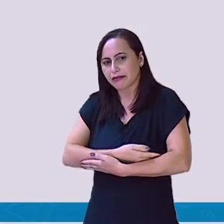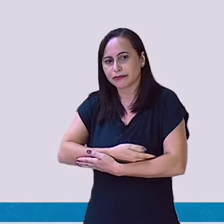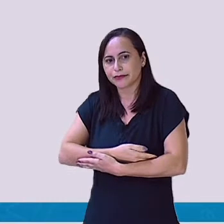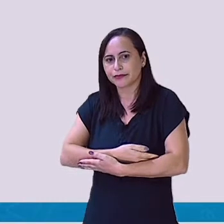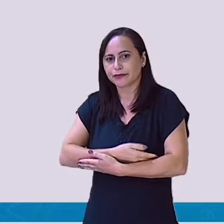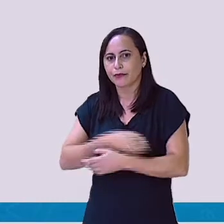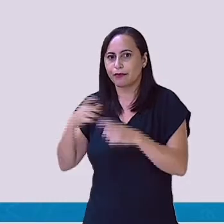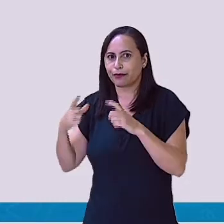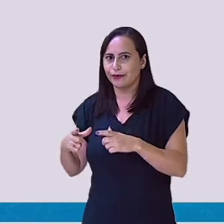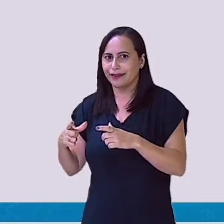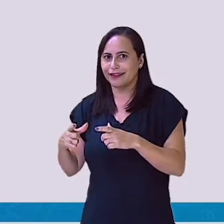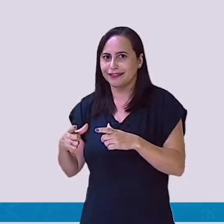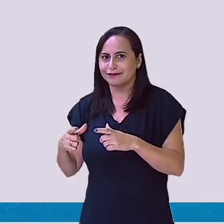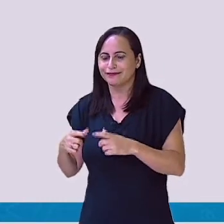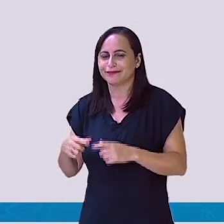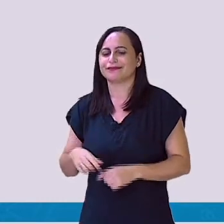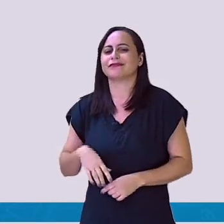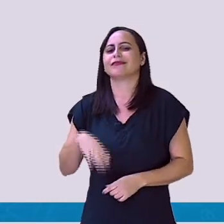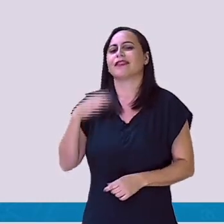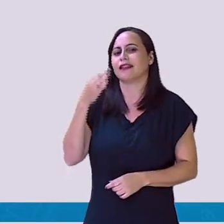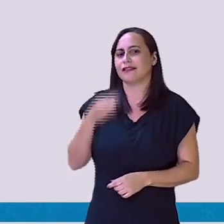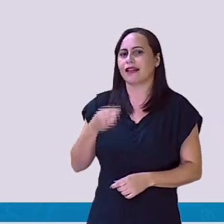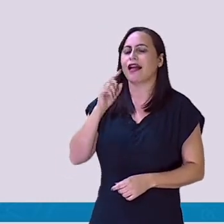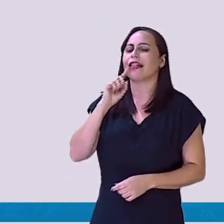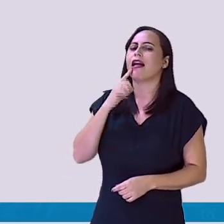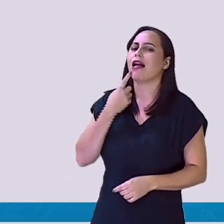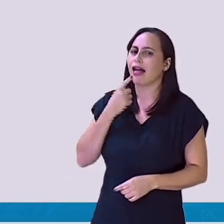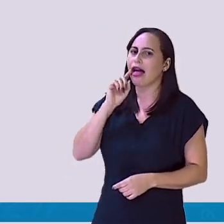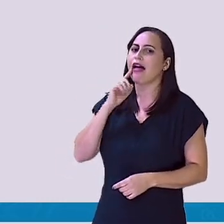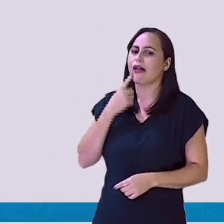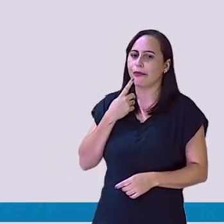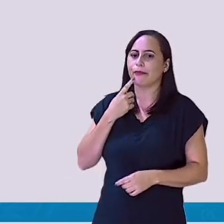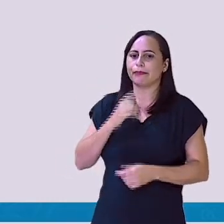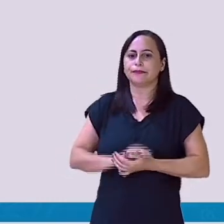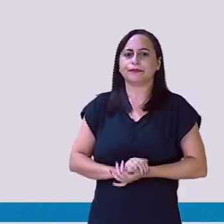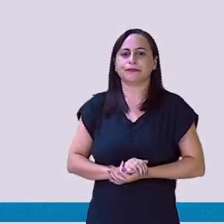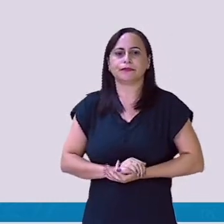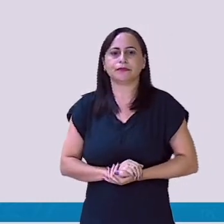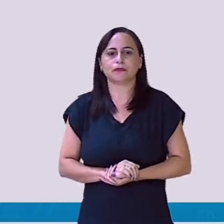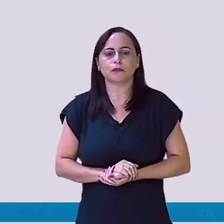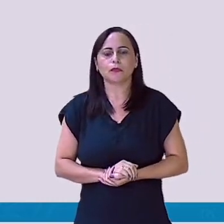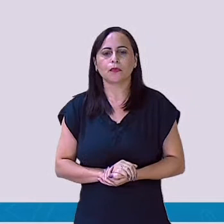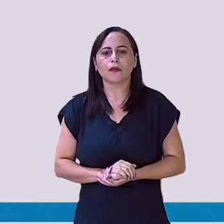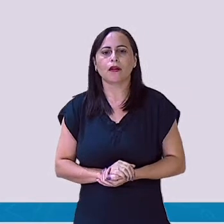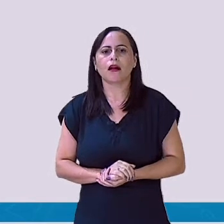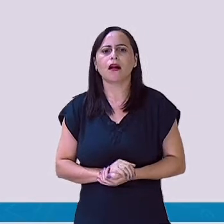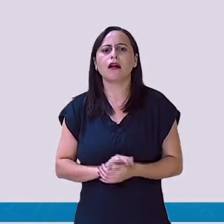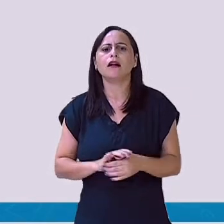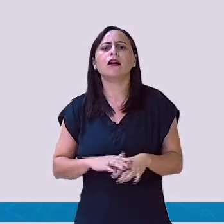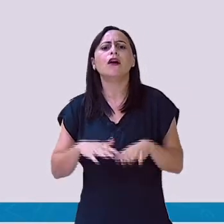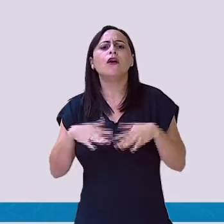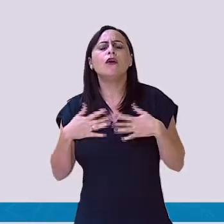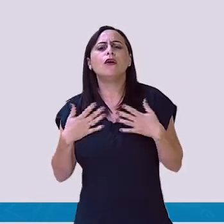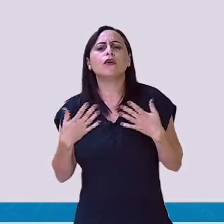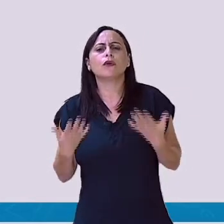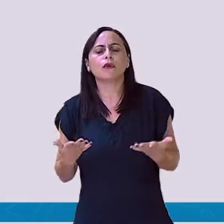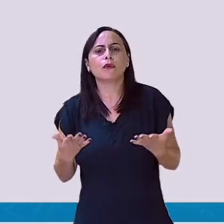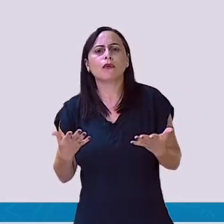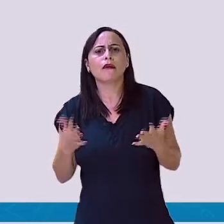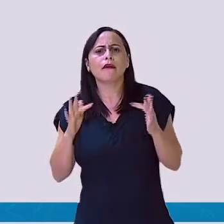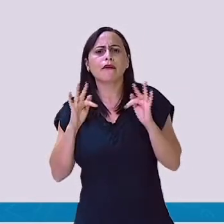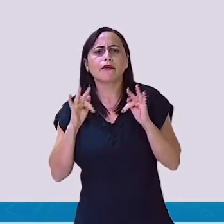a saliva. 7ª questão. Qual foi o final